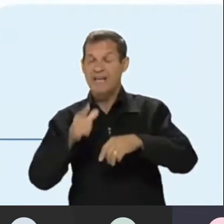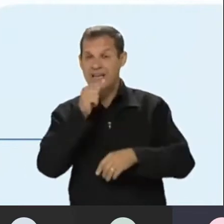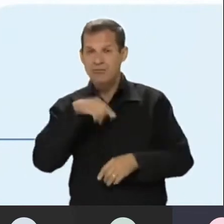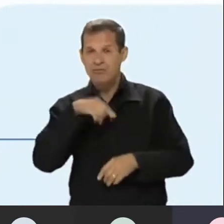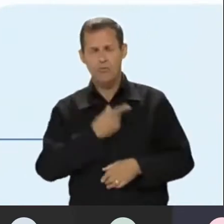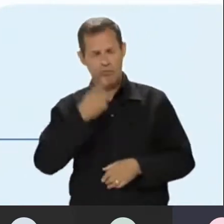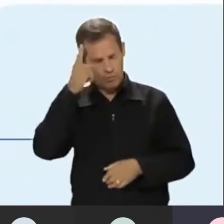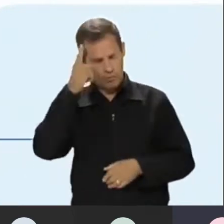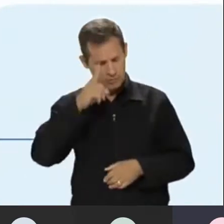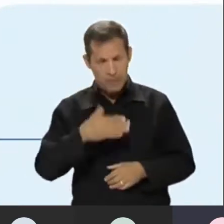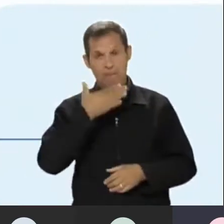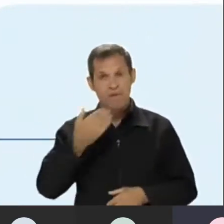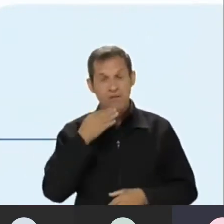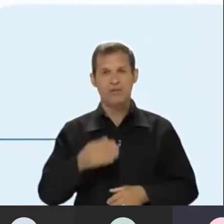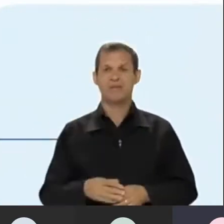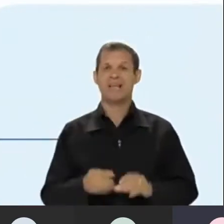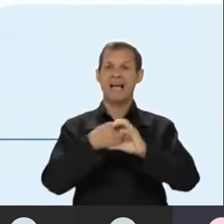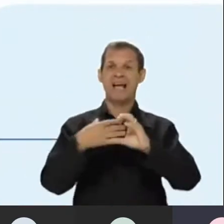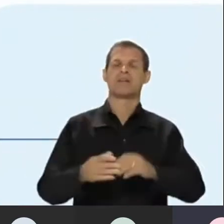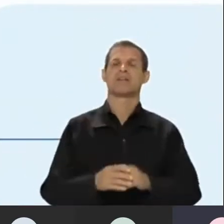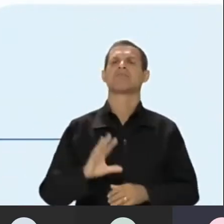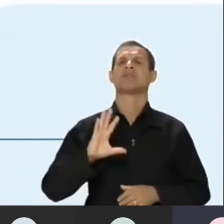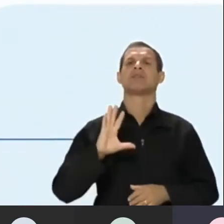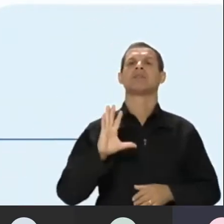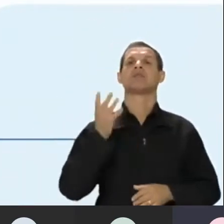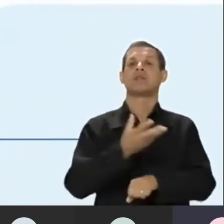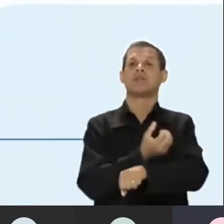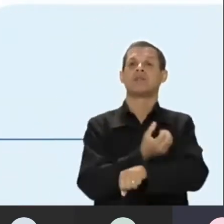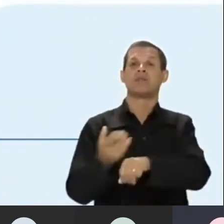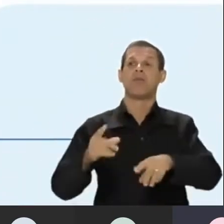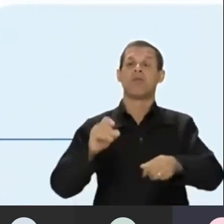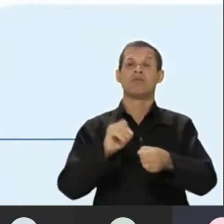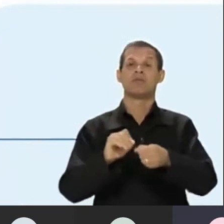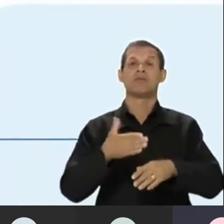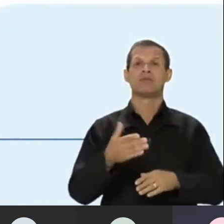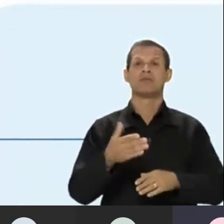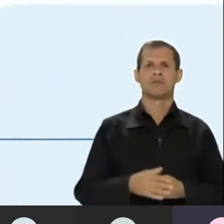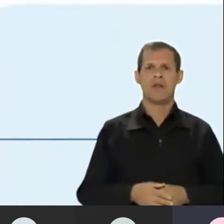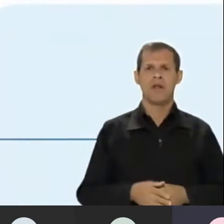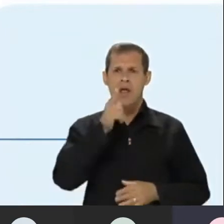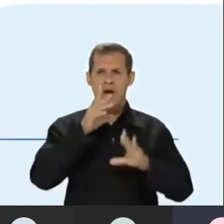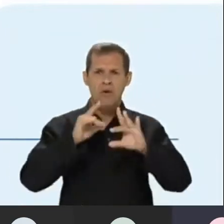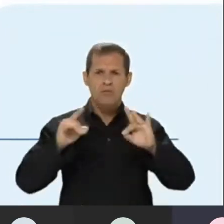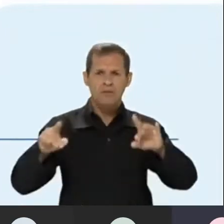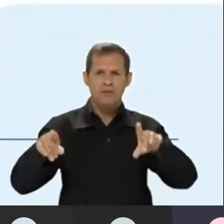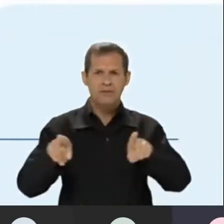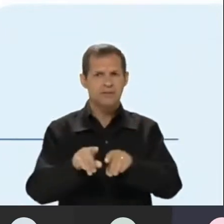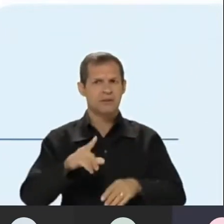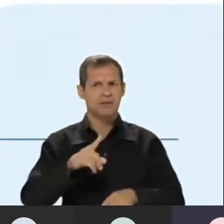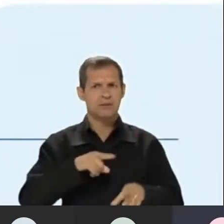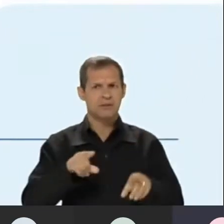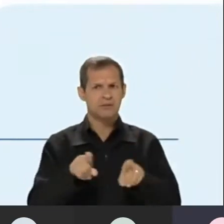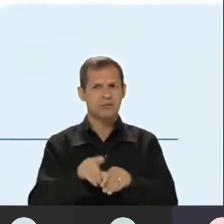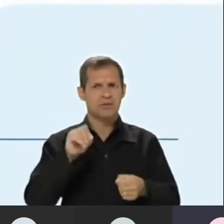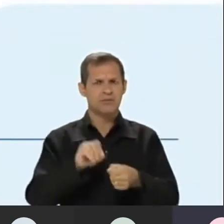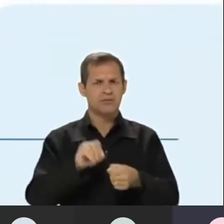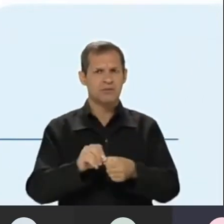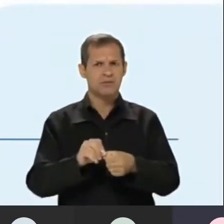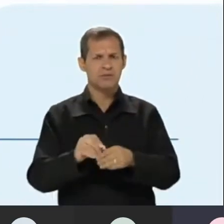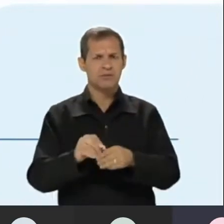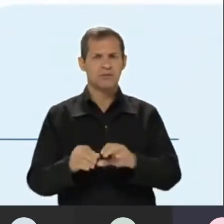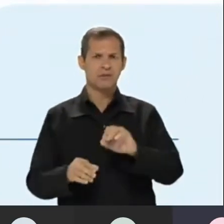dessa água a gente vai conseguir, então, melhorar as condições da vegetação, né, promover, então, a umidade da vegetação, como também